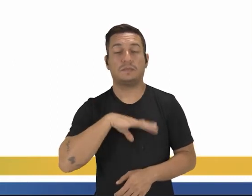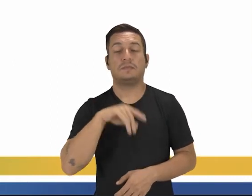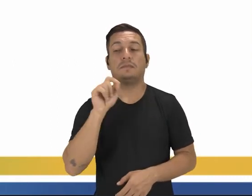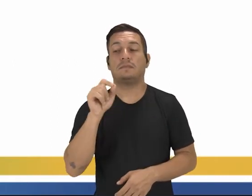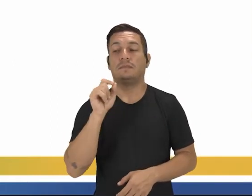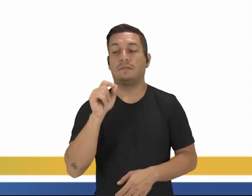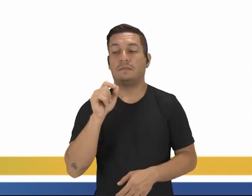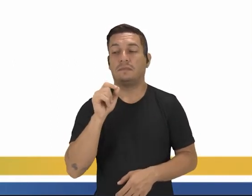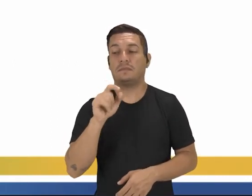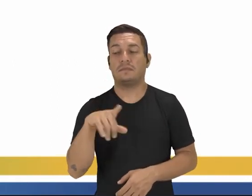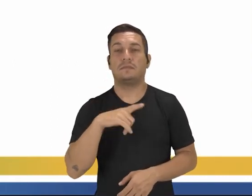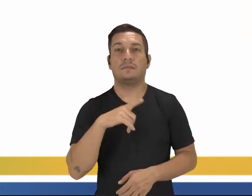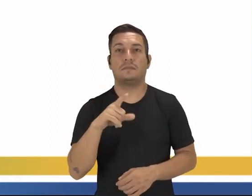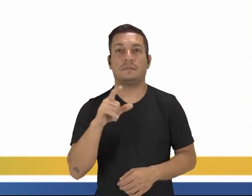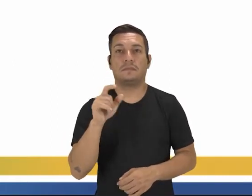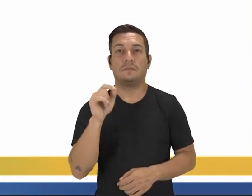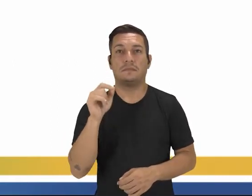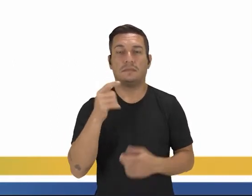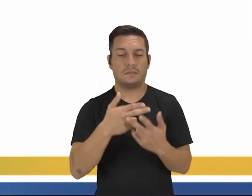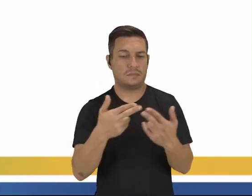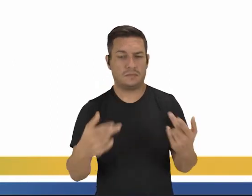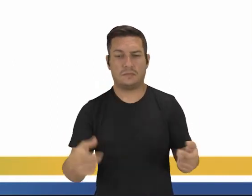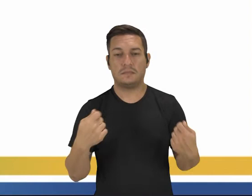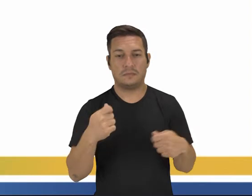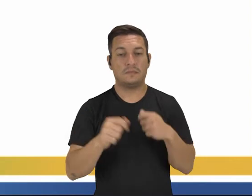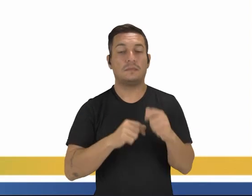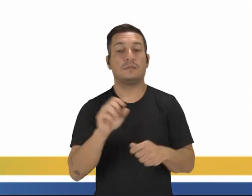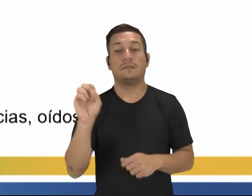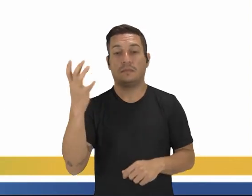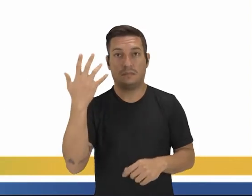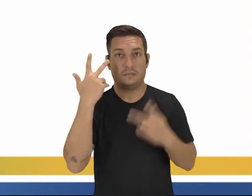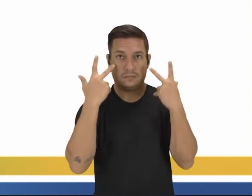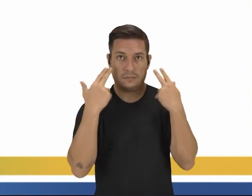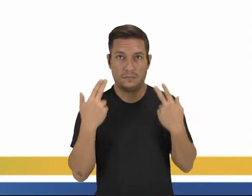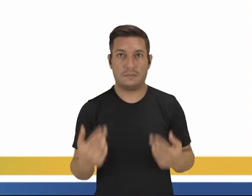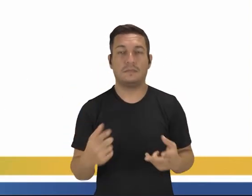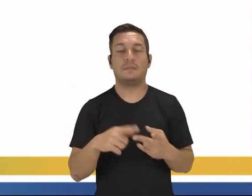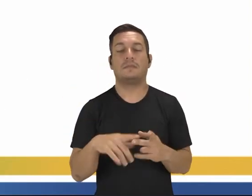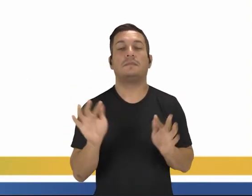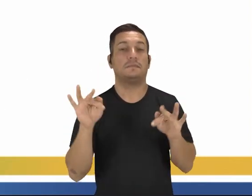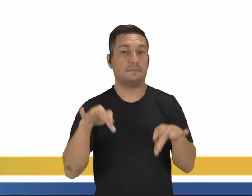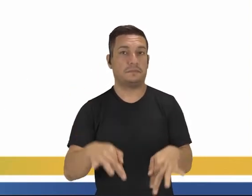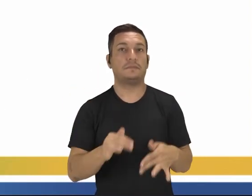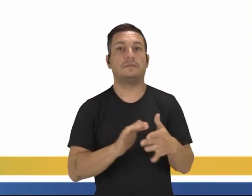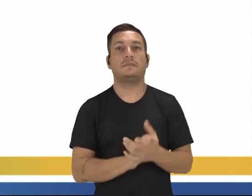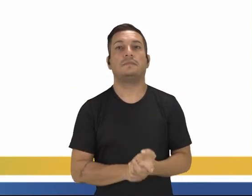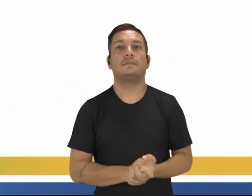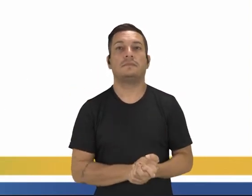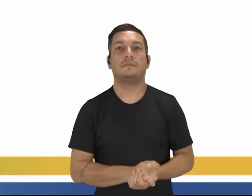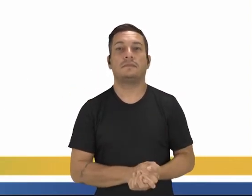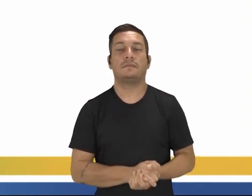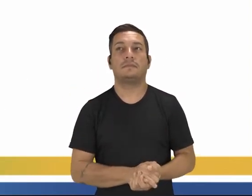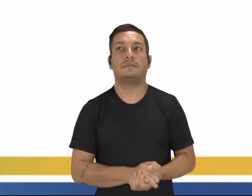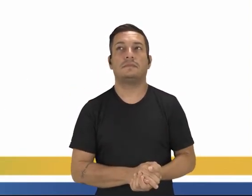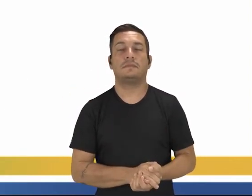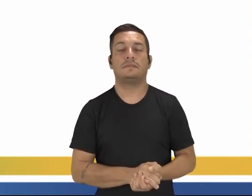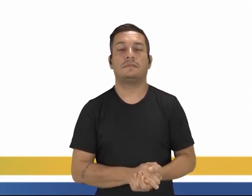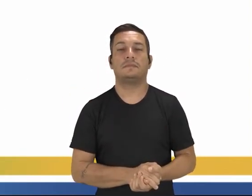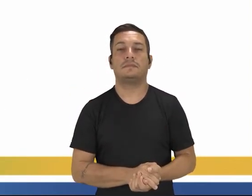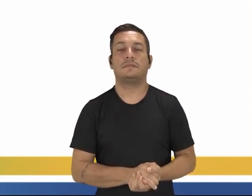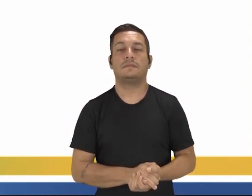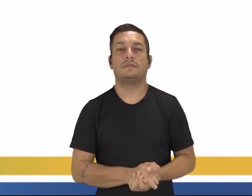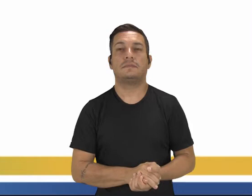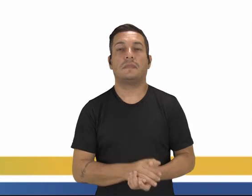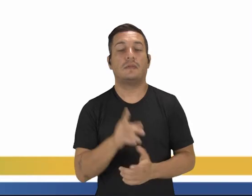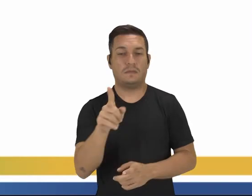menos aquele dê a César o que é de César. As coisas têm que ser como elas são. E por fim, há palavras nécias ou ouvidos